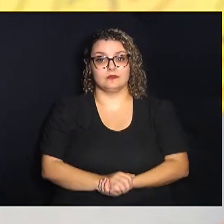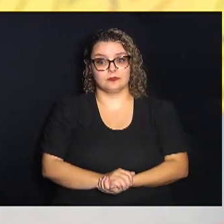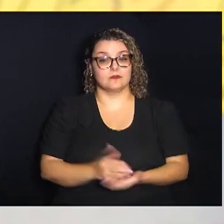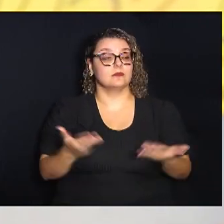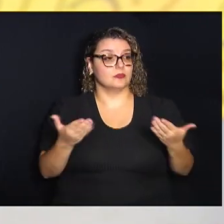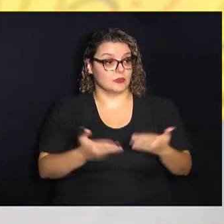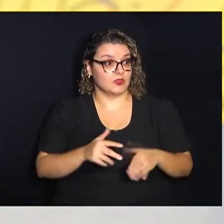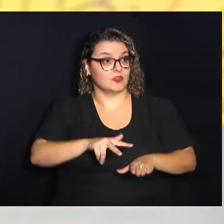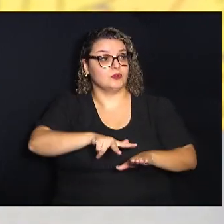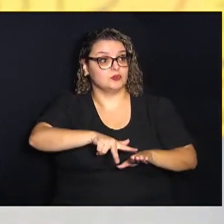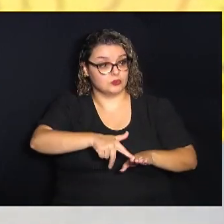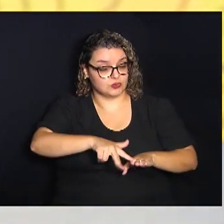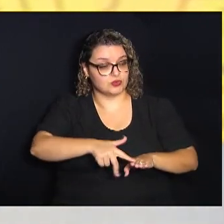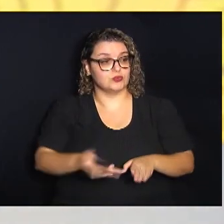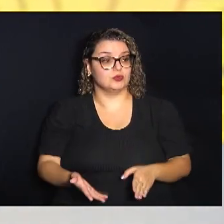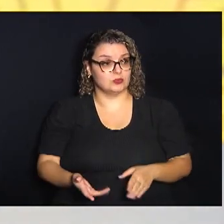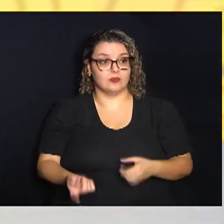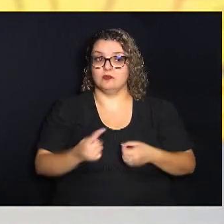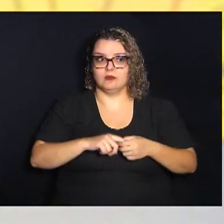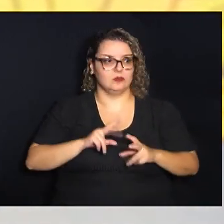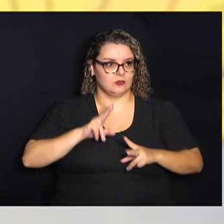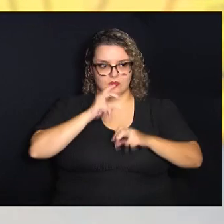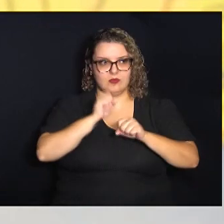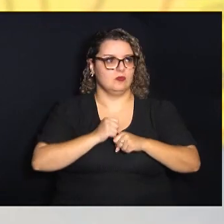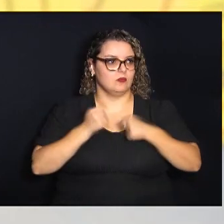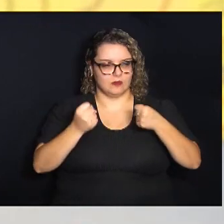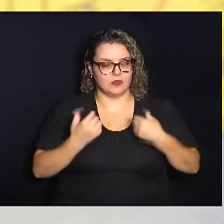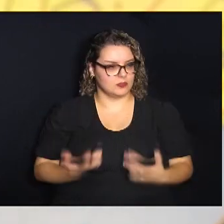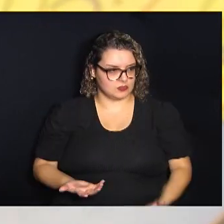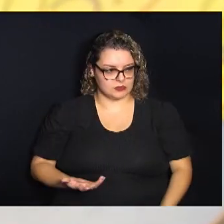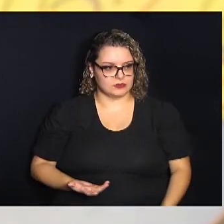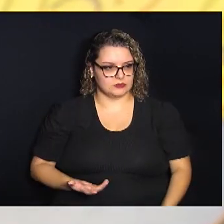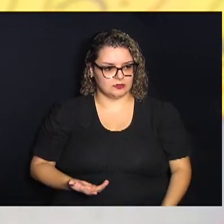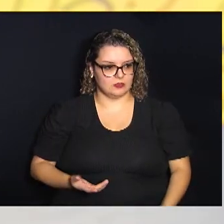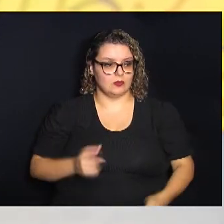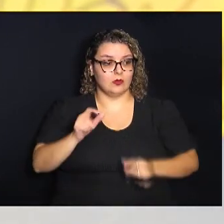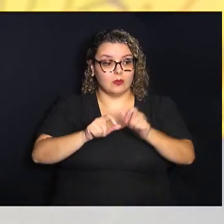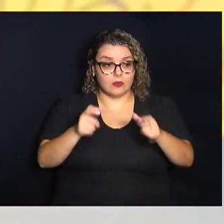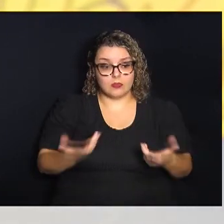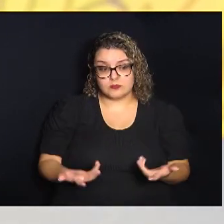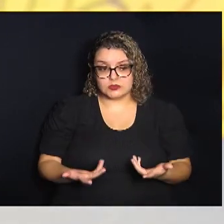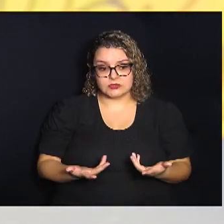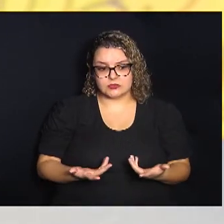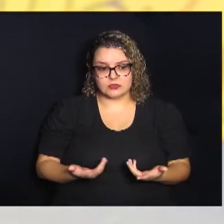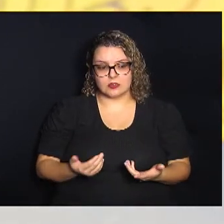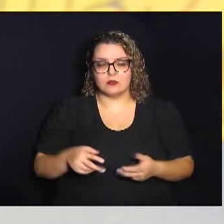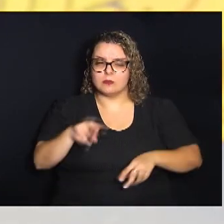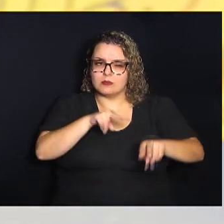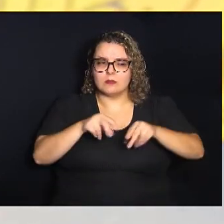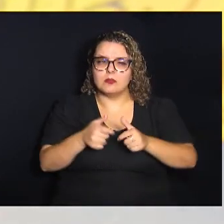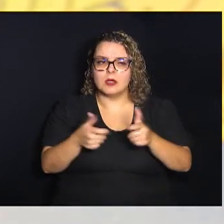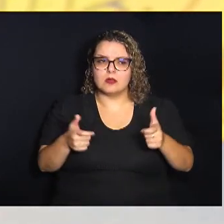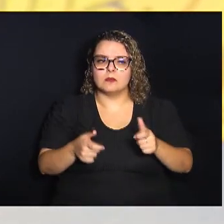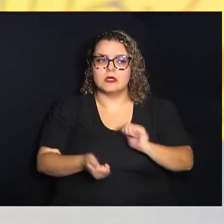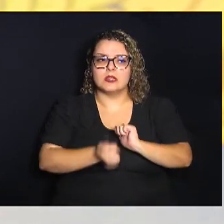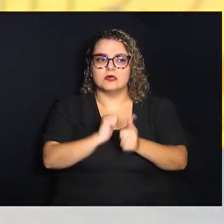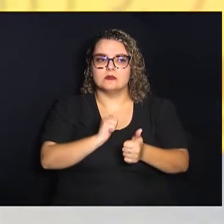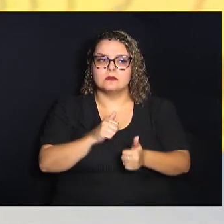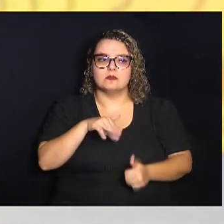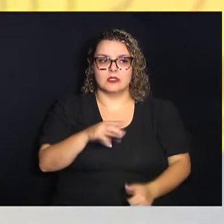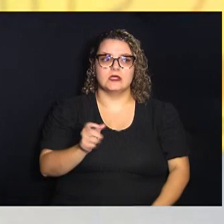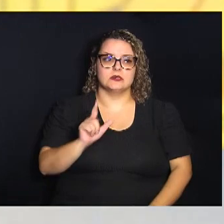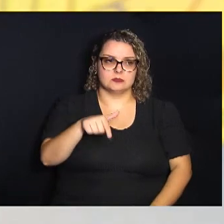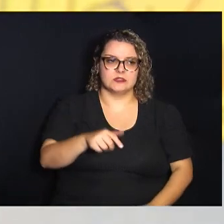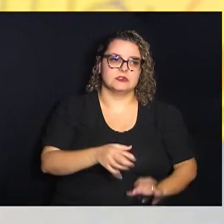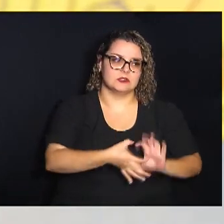o skate voltou à tona, né? Pode-se dizer, né? O pessoal está dando mais visibilidade para esse esporte, ainda mais depois das Olimpíadas,